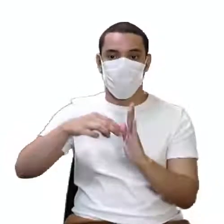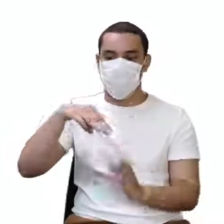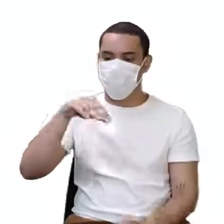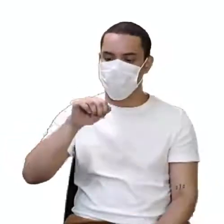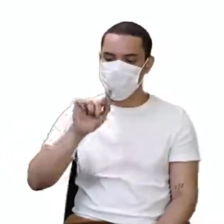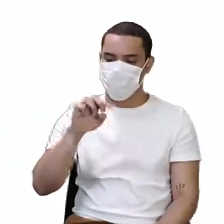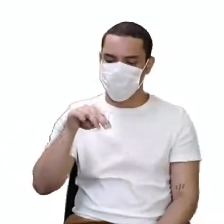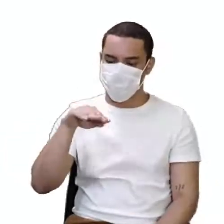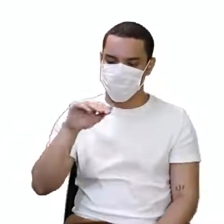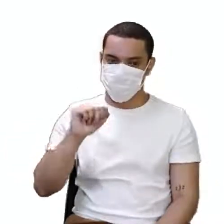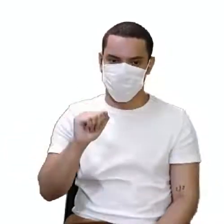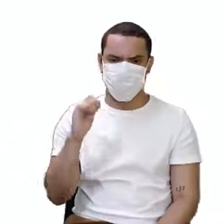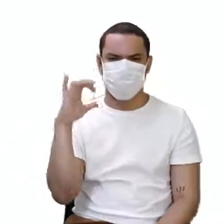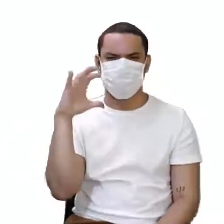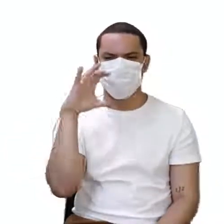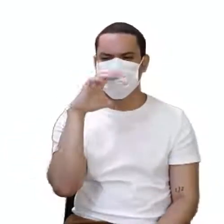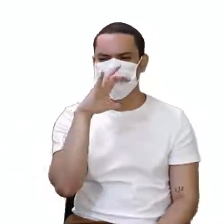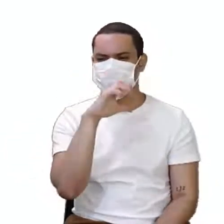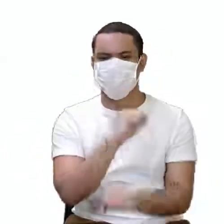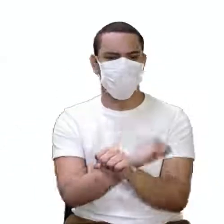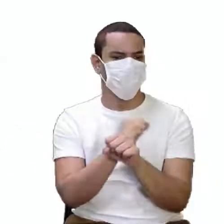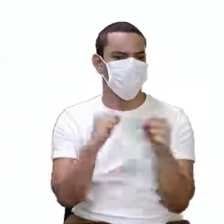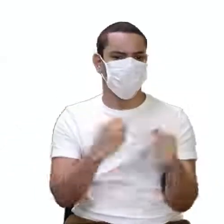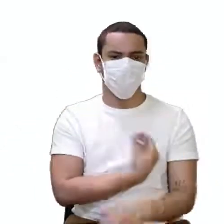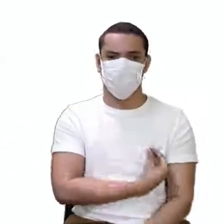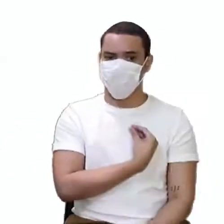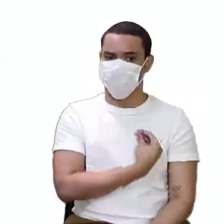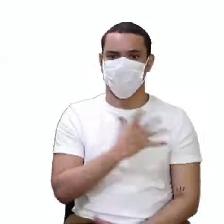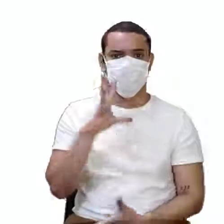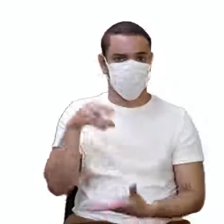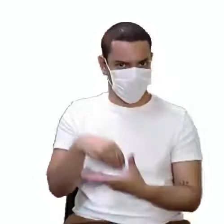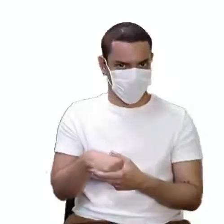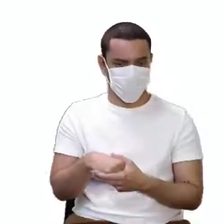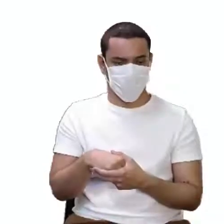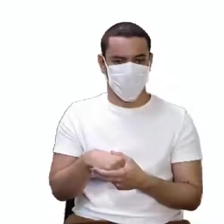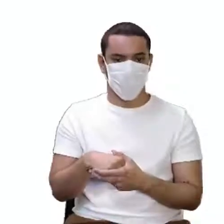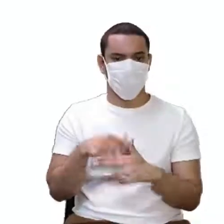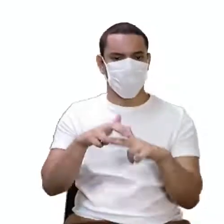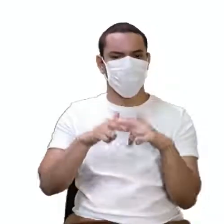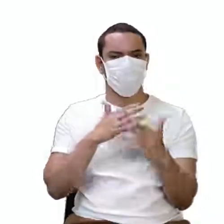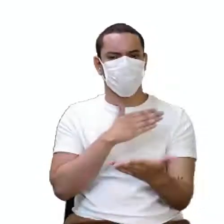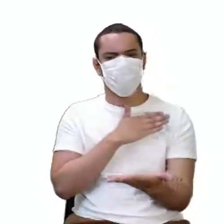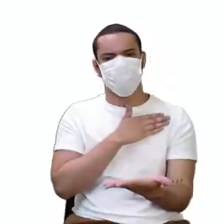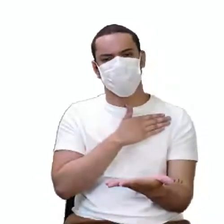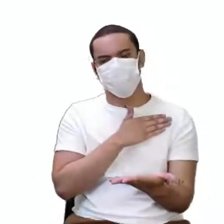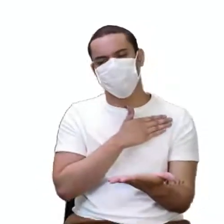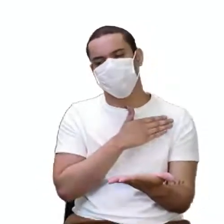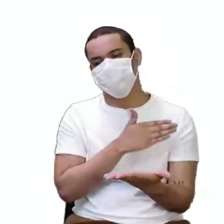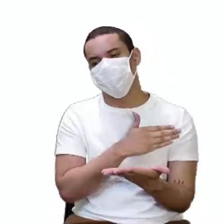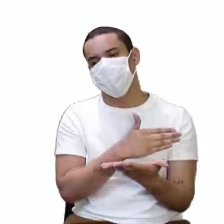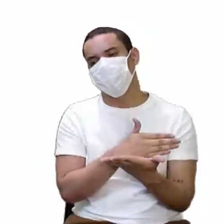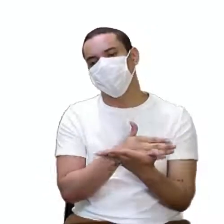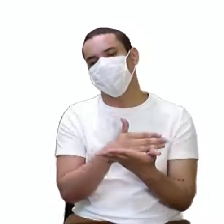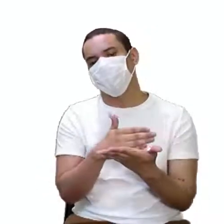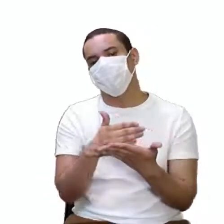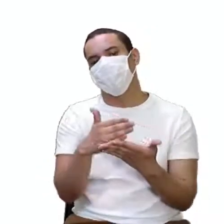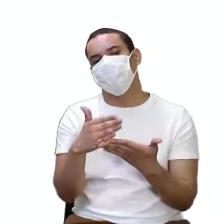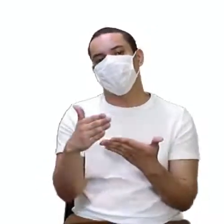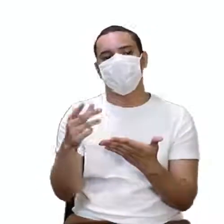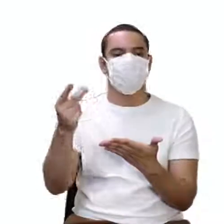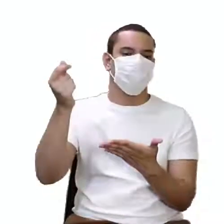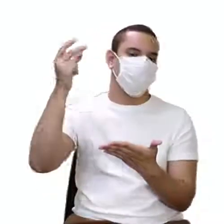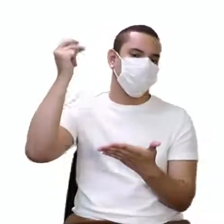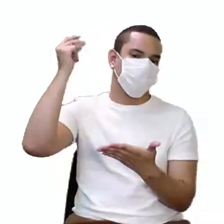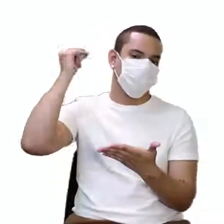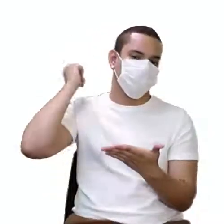lava superaquecida, não tinha como ter forma nenhuma de vida. Quando começou o processo de precipitação, a Terra